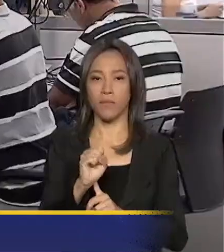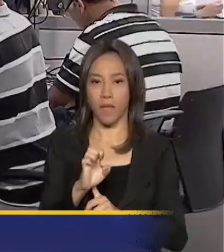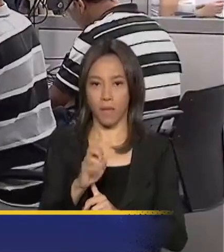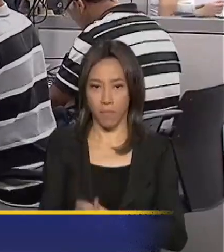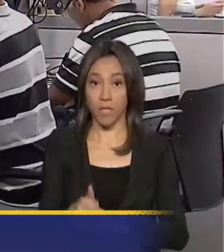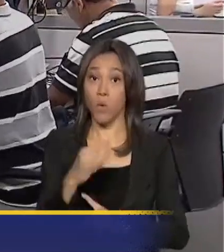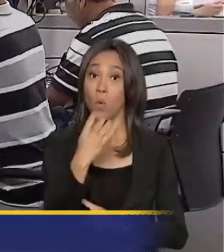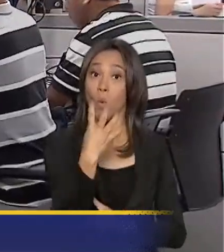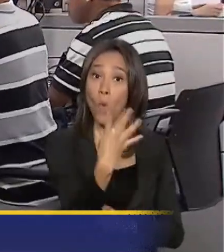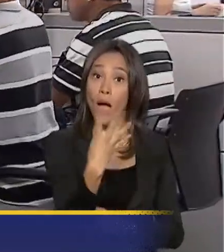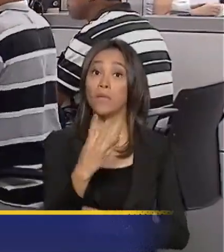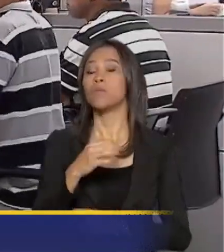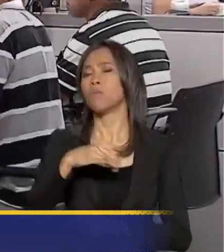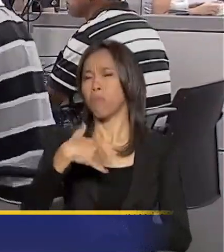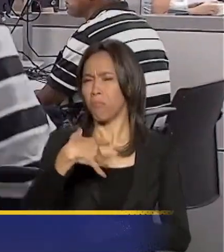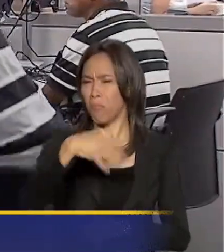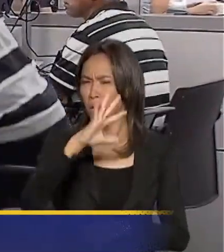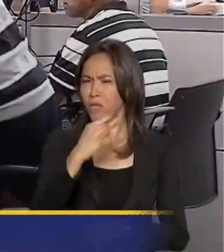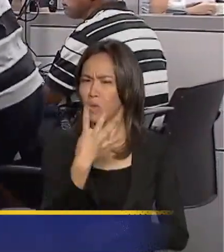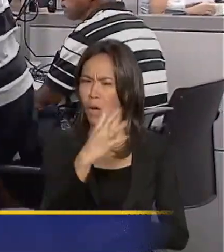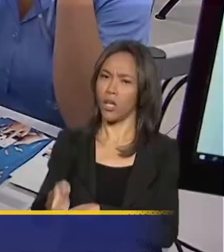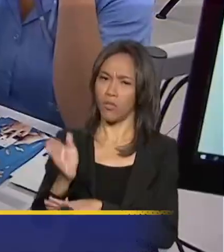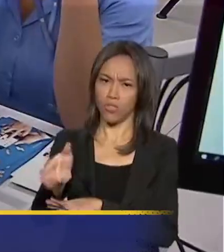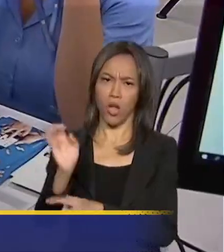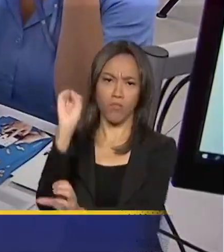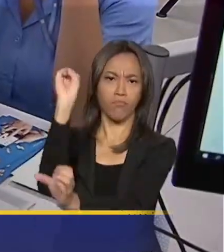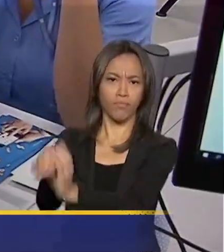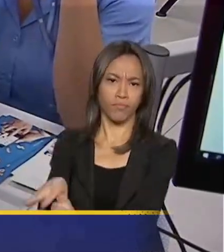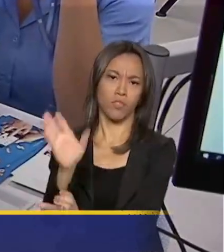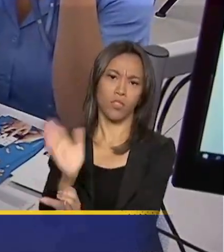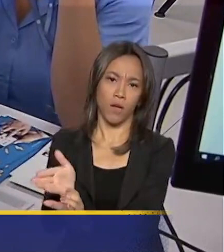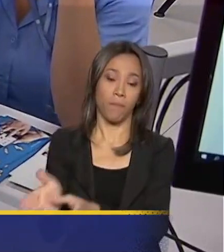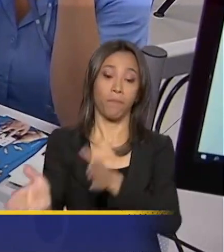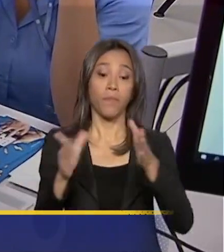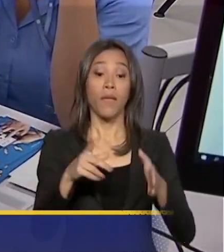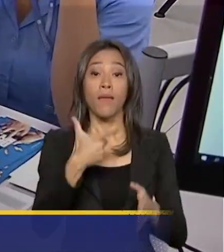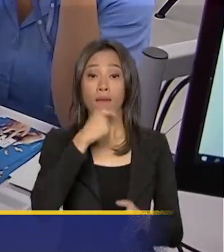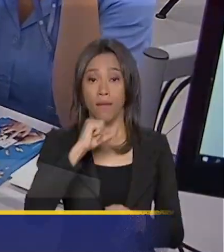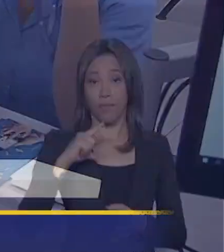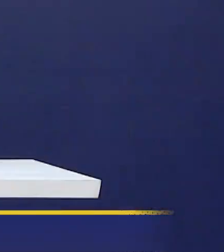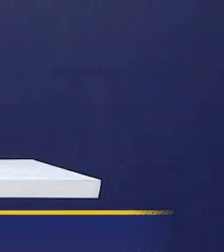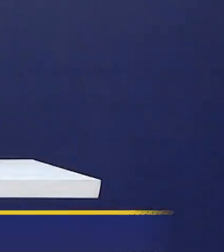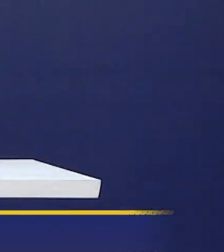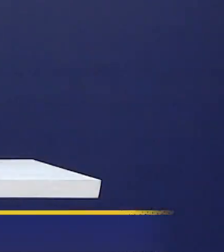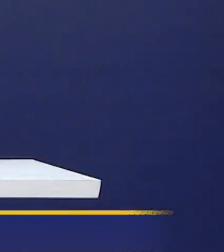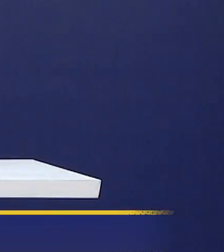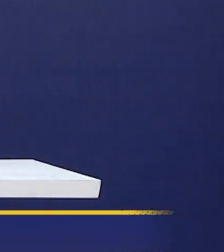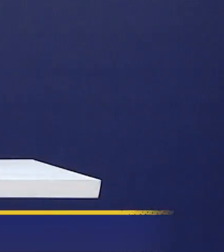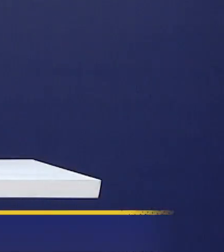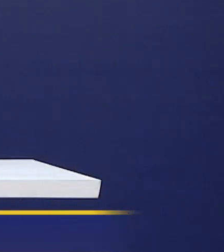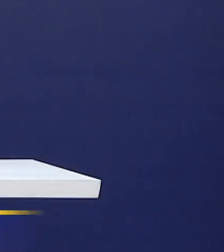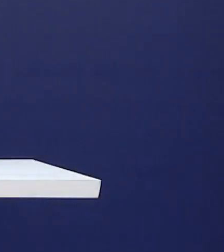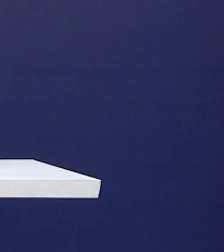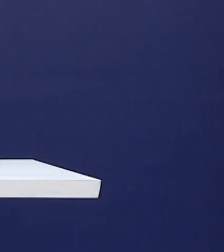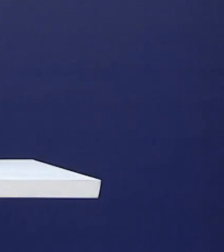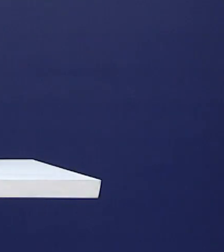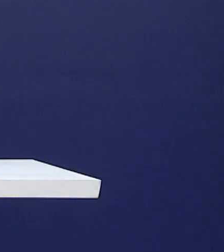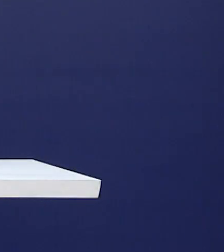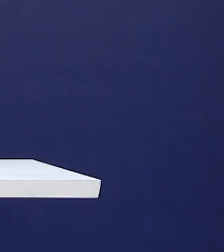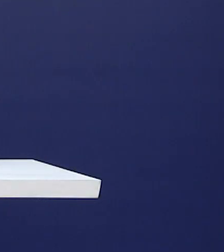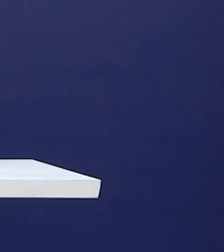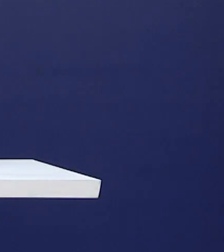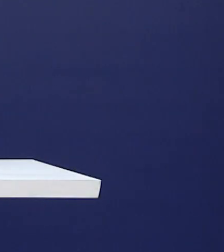digital disponível no Google Play e na Apple Store e no portalgov.br quem quiser informações